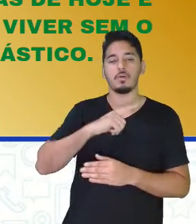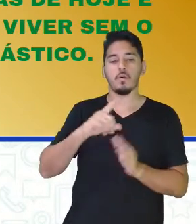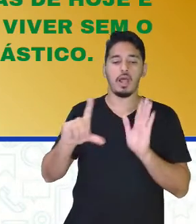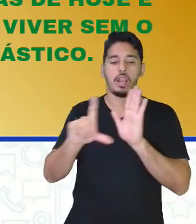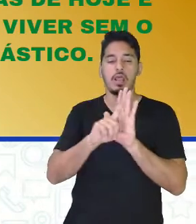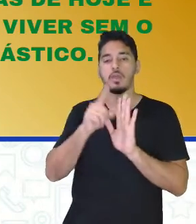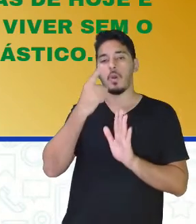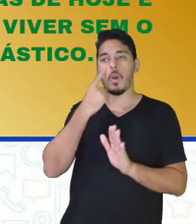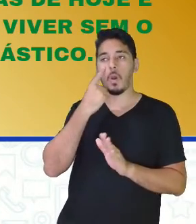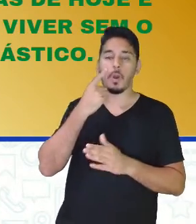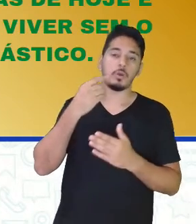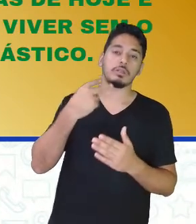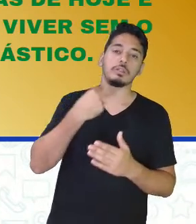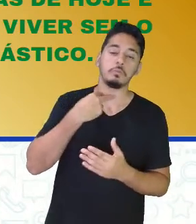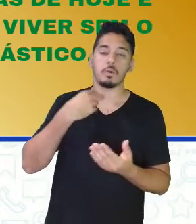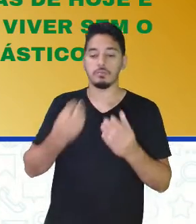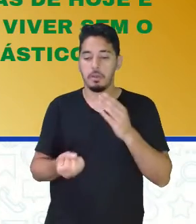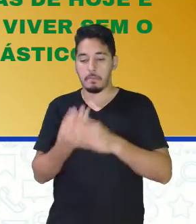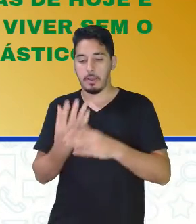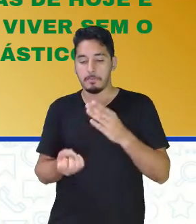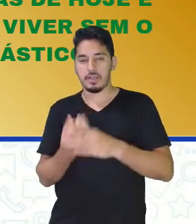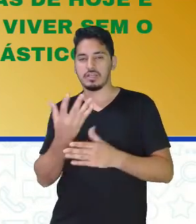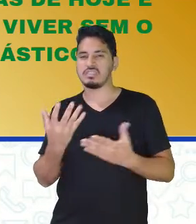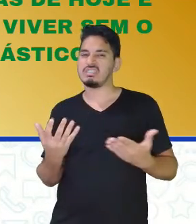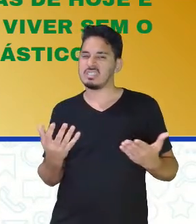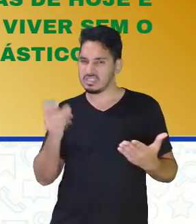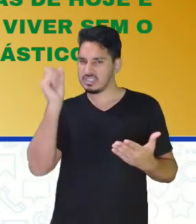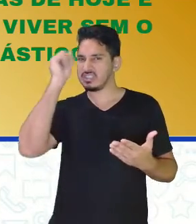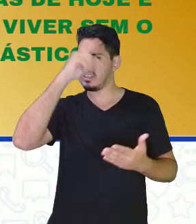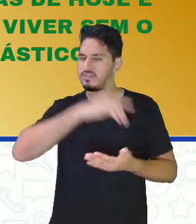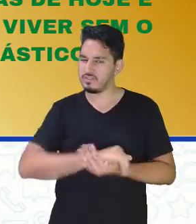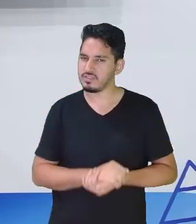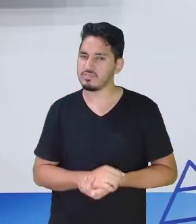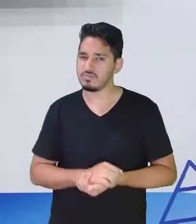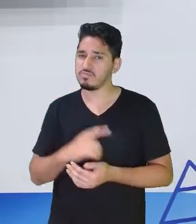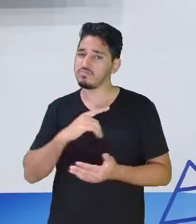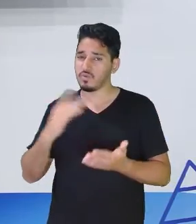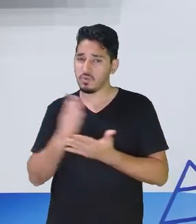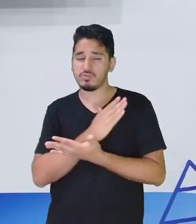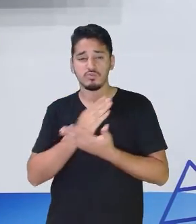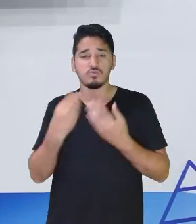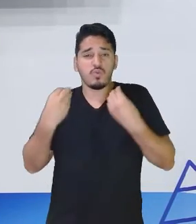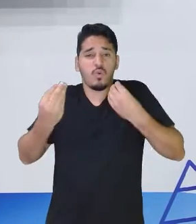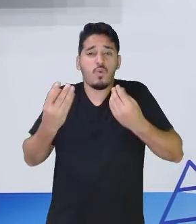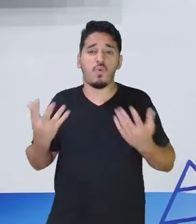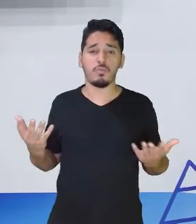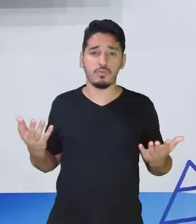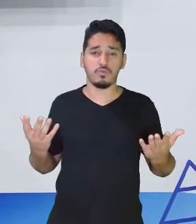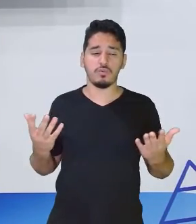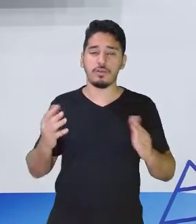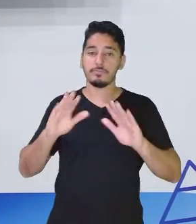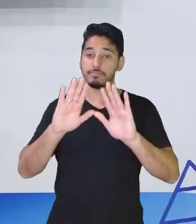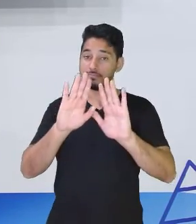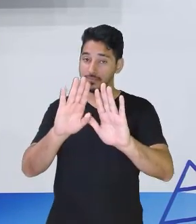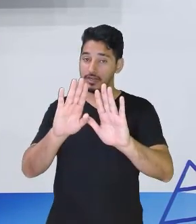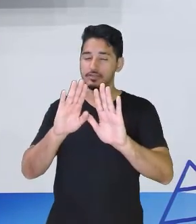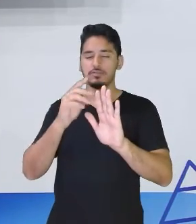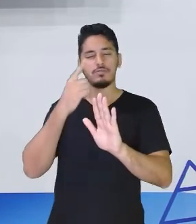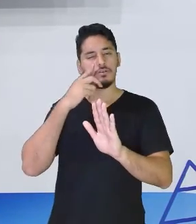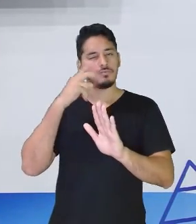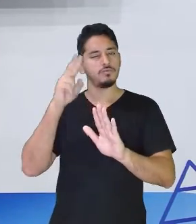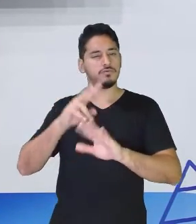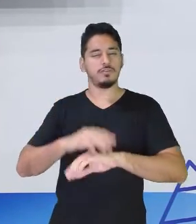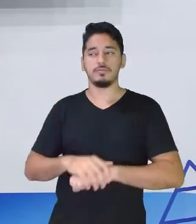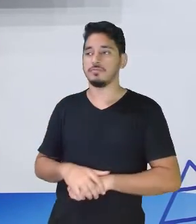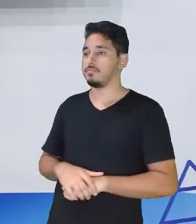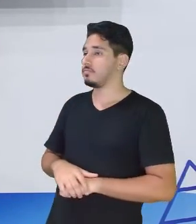que não vai mais ser produzido, vai ficar difícil. Tem coisas que a gente não tem como mais. Mas, vamos ver aí.